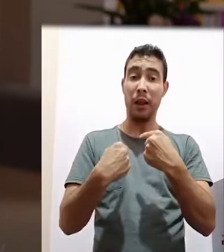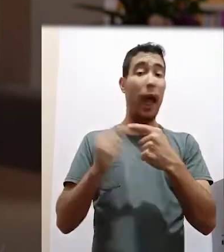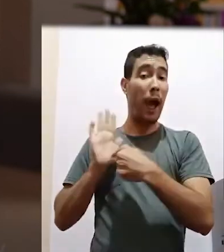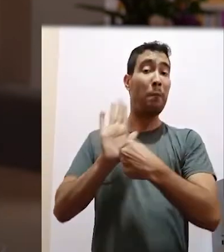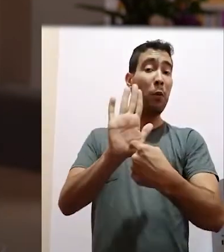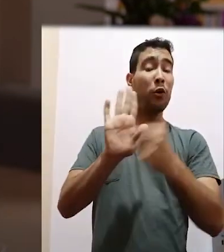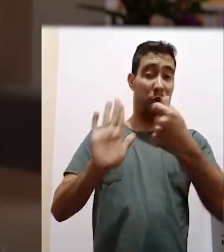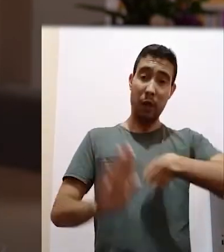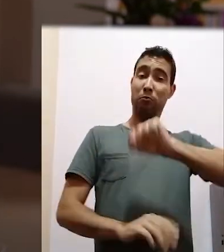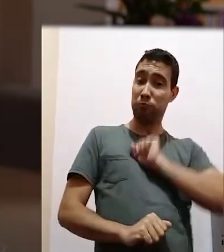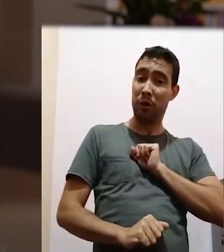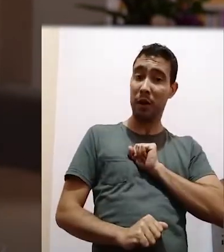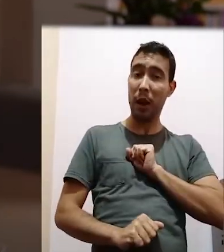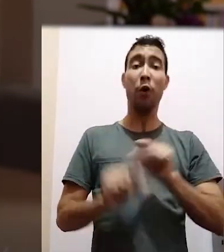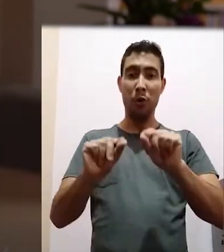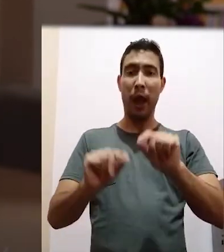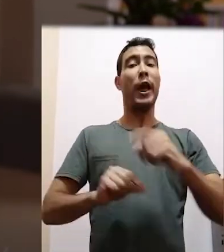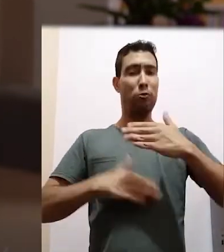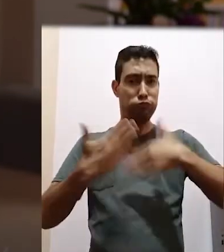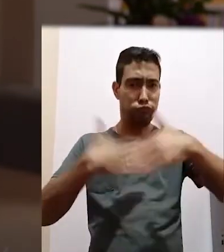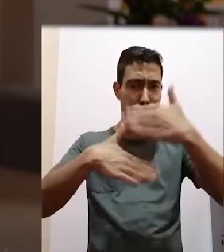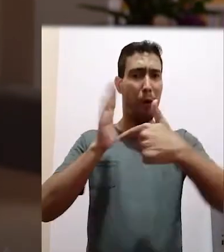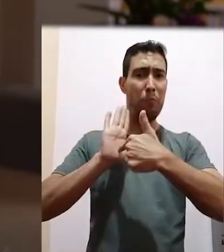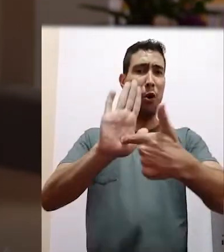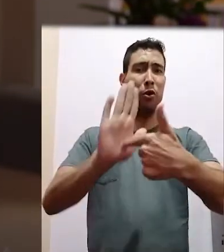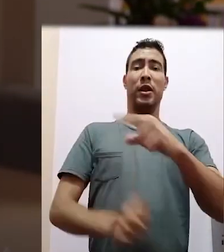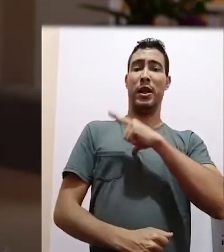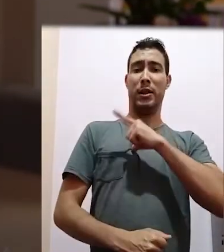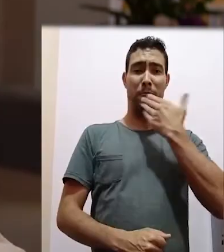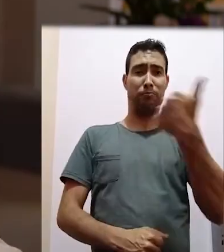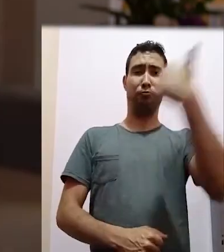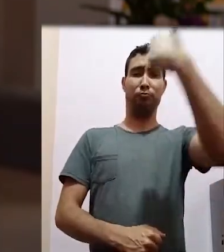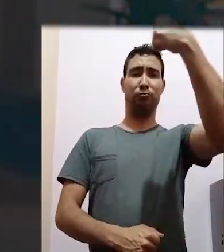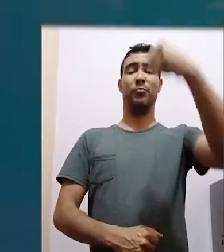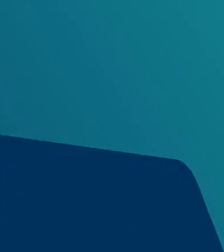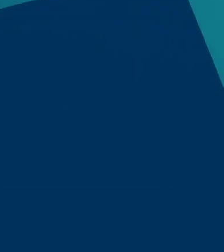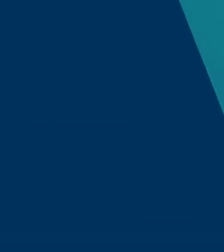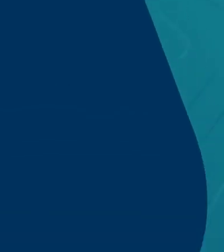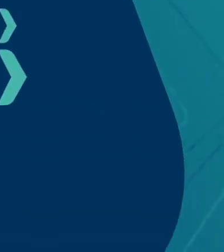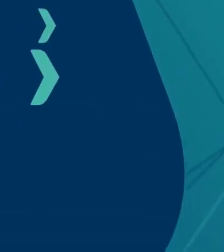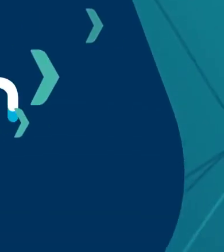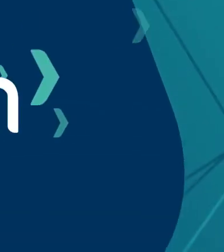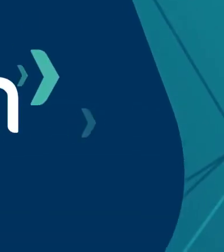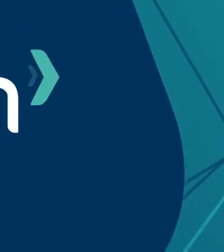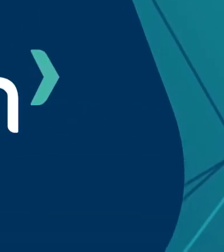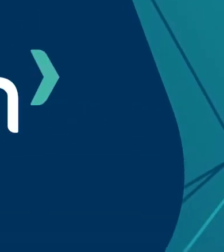se apresenta como uma pessoa que acredita que a gente sempre tem algo a melhorar. Thank you.